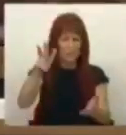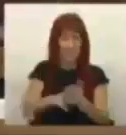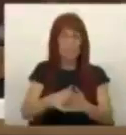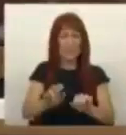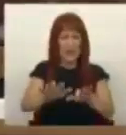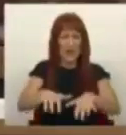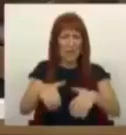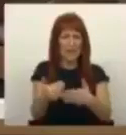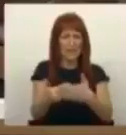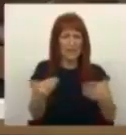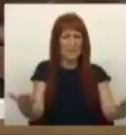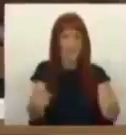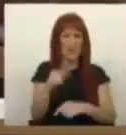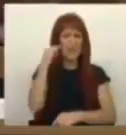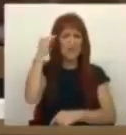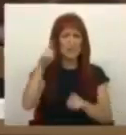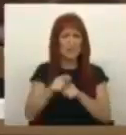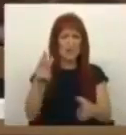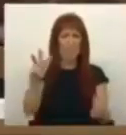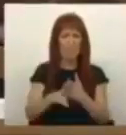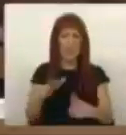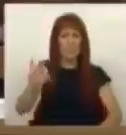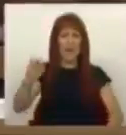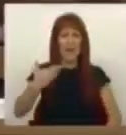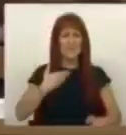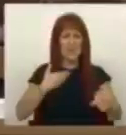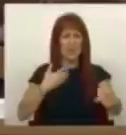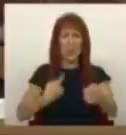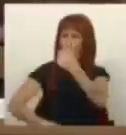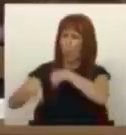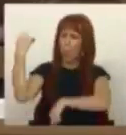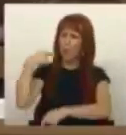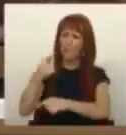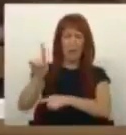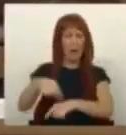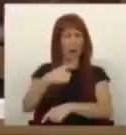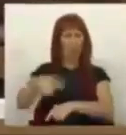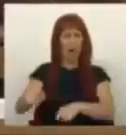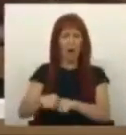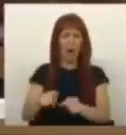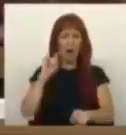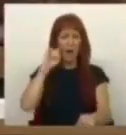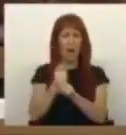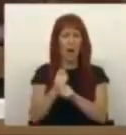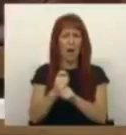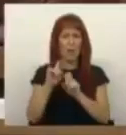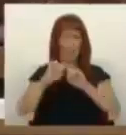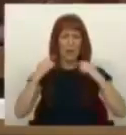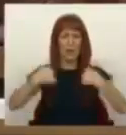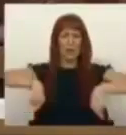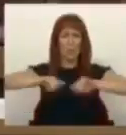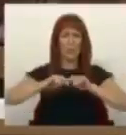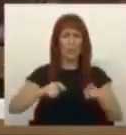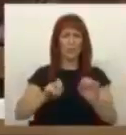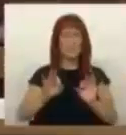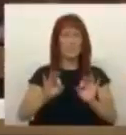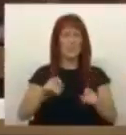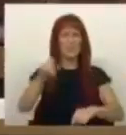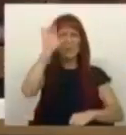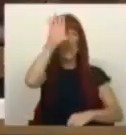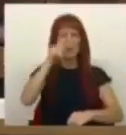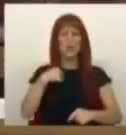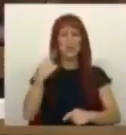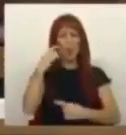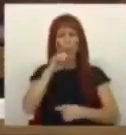aprovação desta câmara em especial a aprovação do psb que ainda ontem inviabilizou audição do novo para ministro mas que tem aqui uma